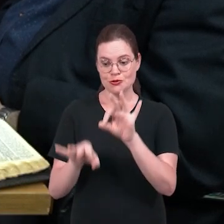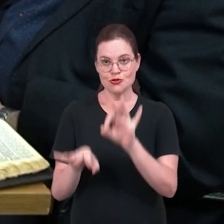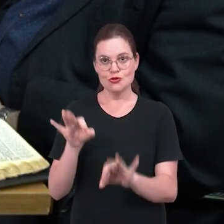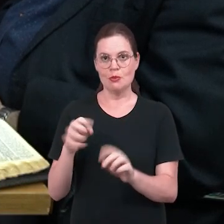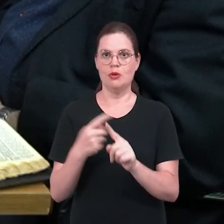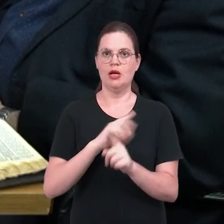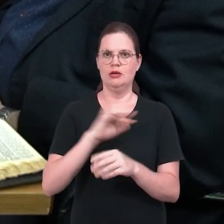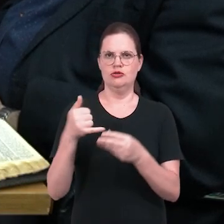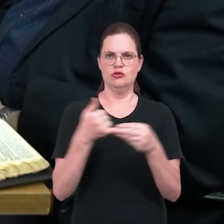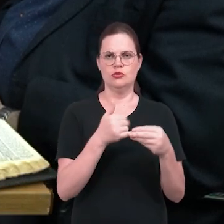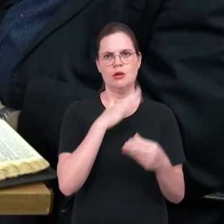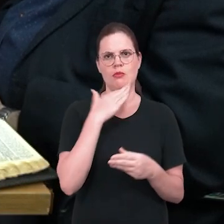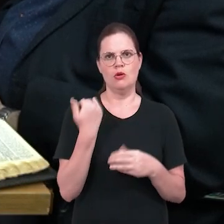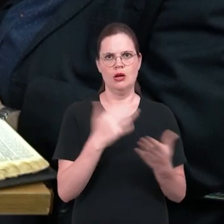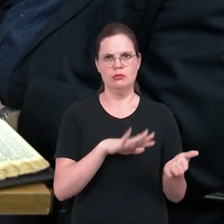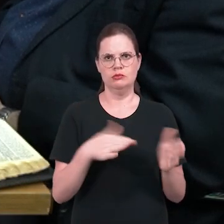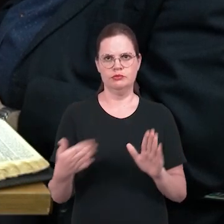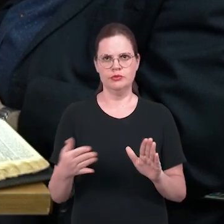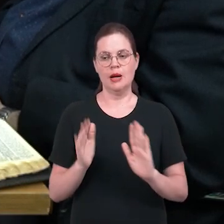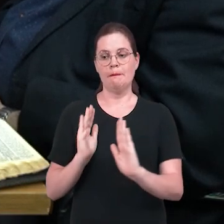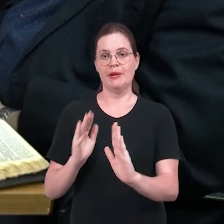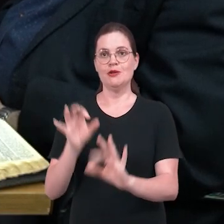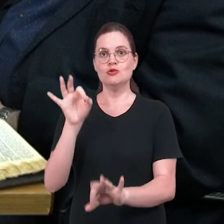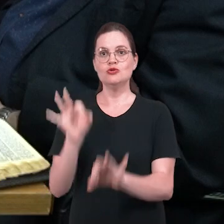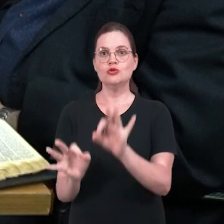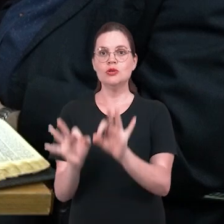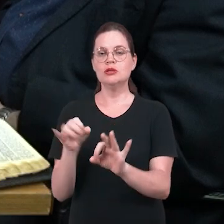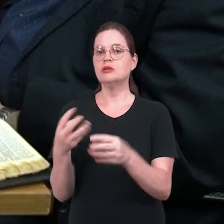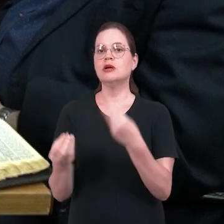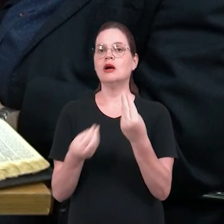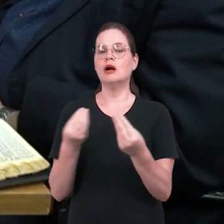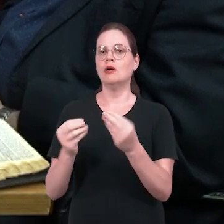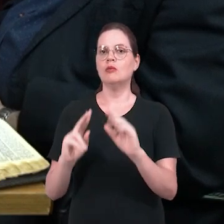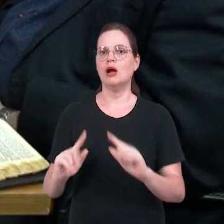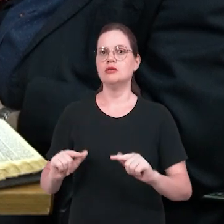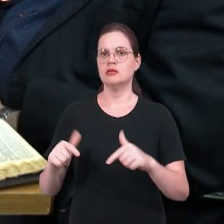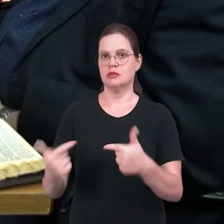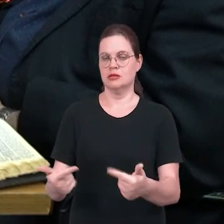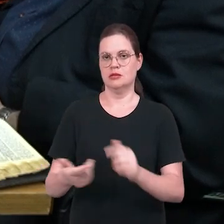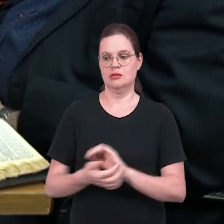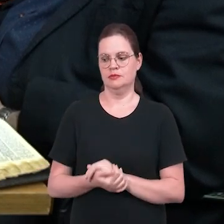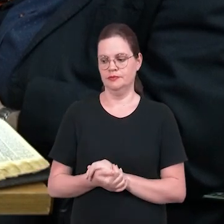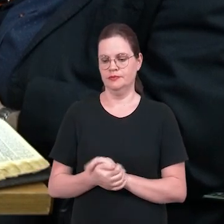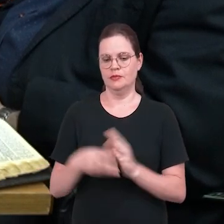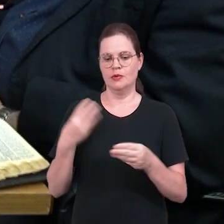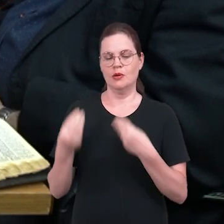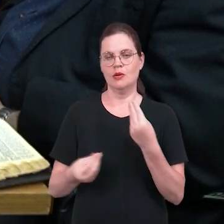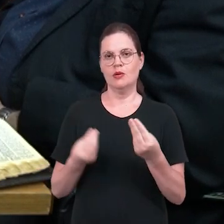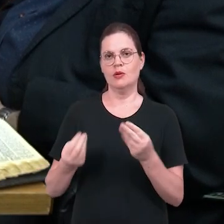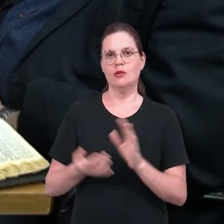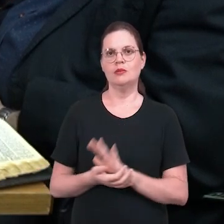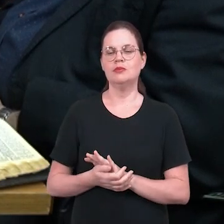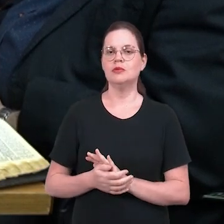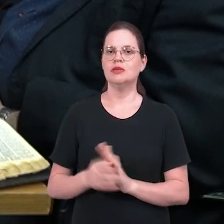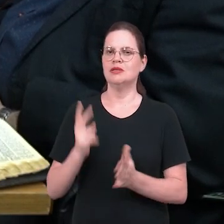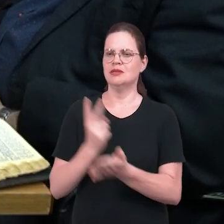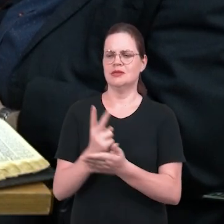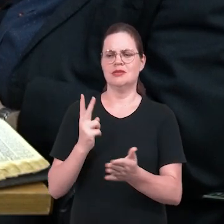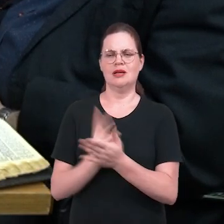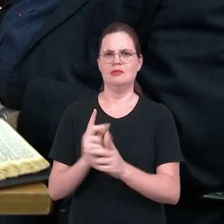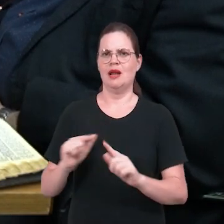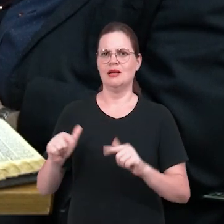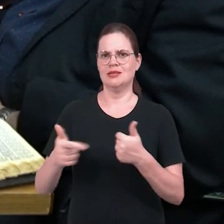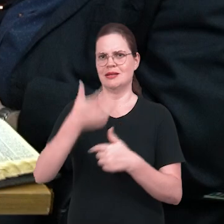E como foi a operação do Espírito Santo no período dos juízes? Foi maravilhosa, como foi sempre a presença do Espírito Santo,